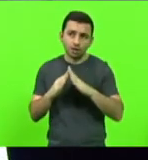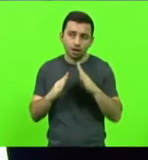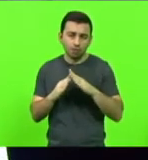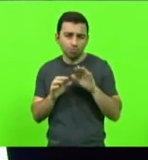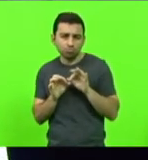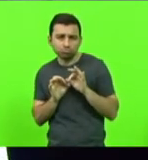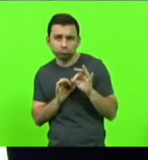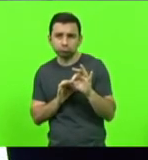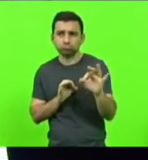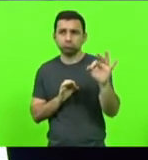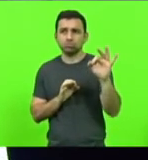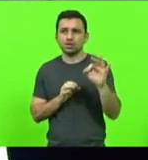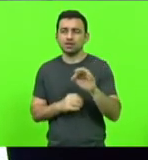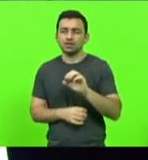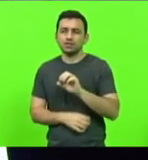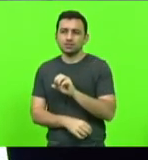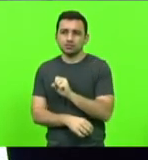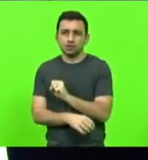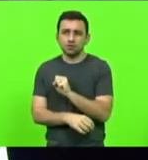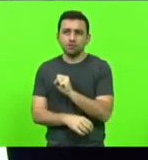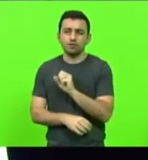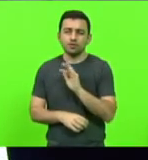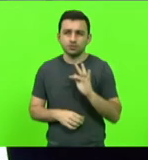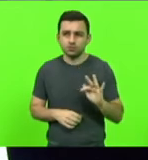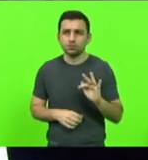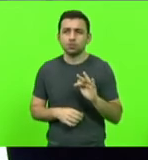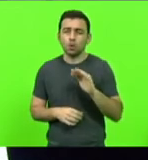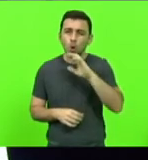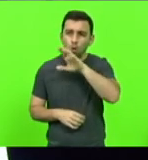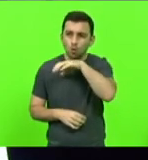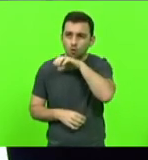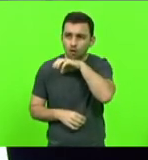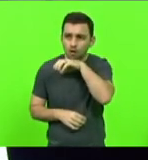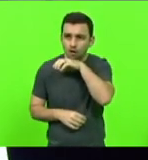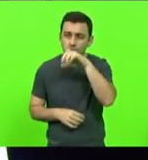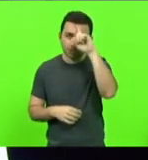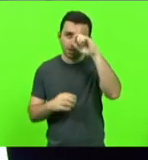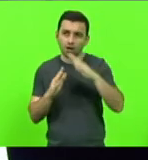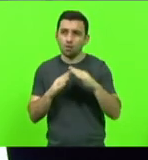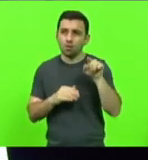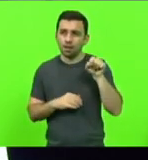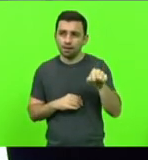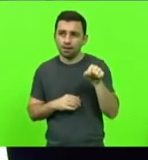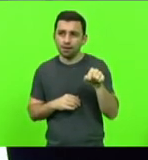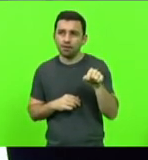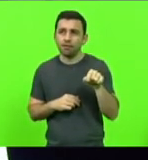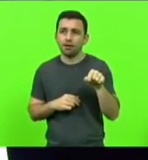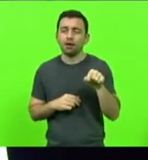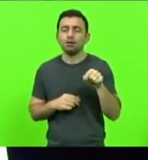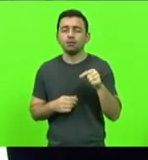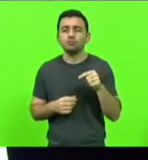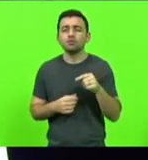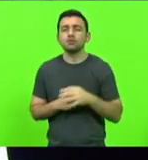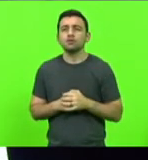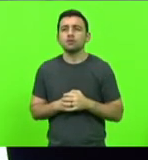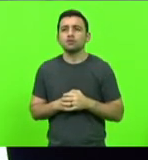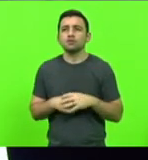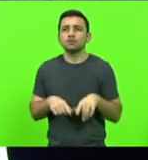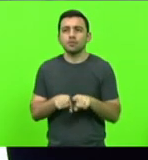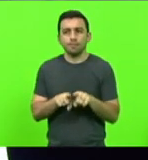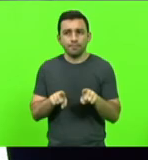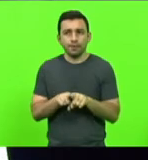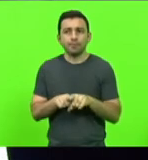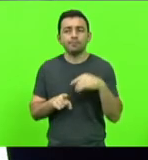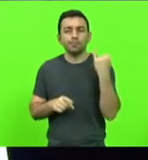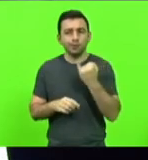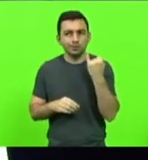Hospital São Francisco de Concórdia, também para poder ministrar esse medicamento, mas é importante a inclusão